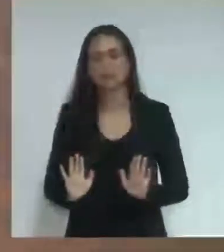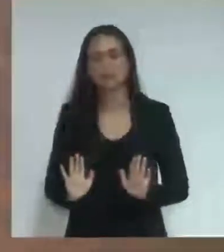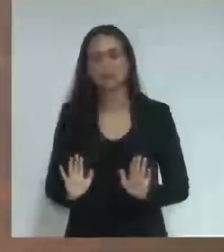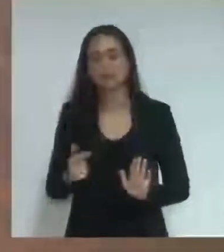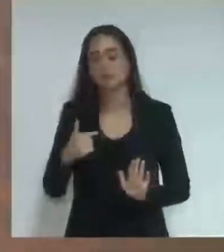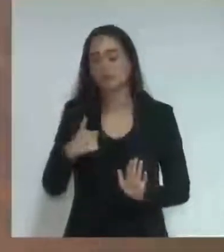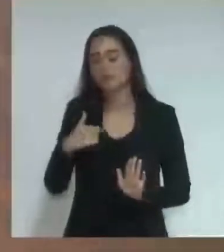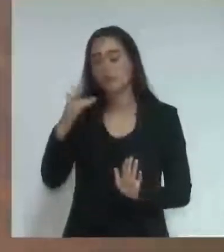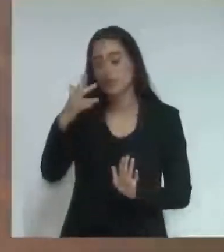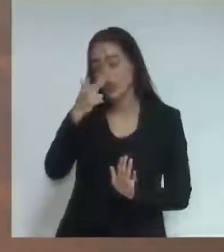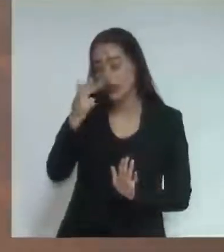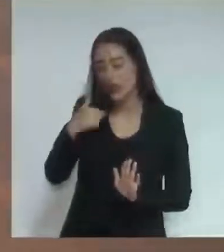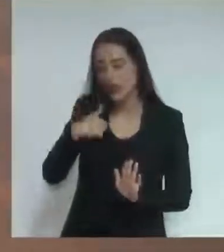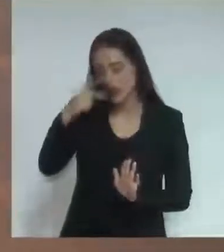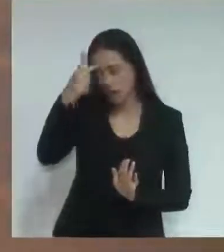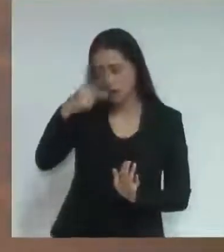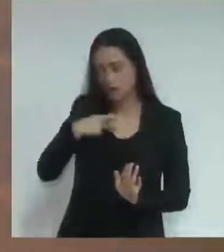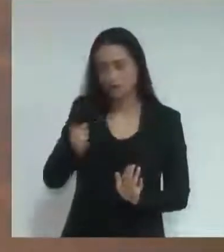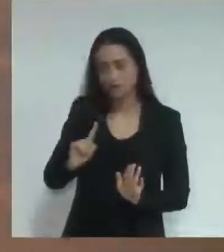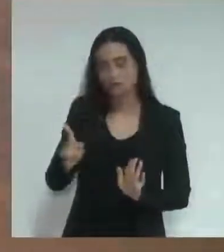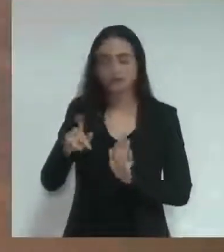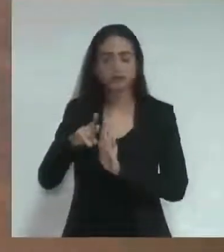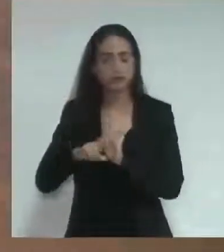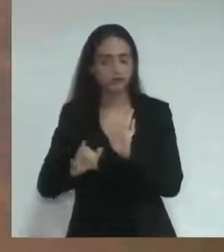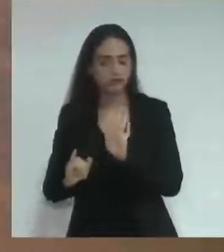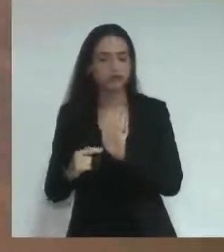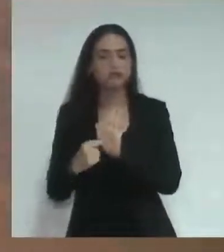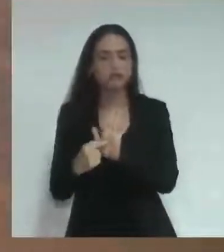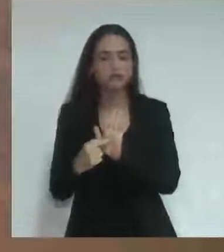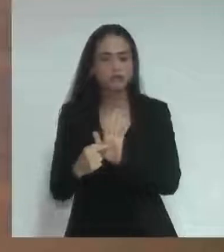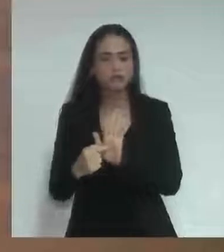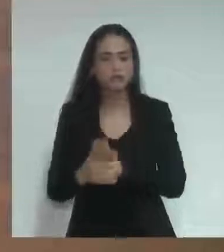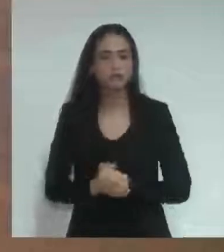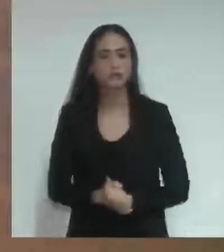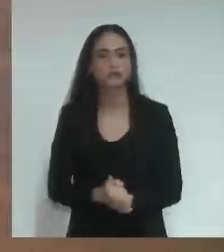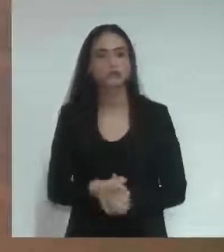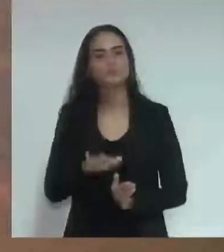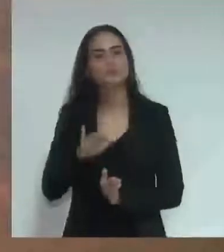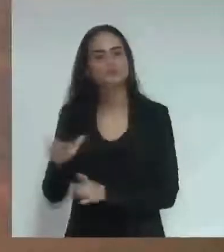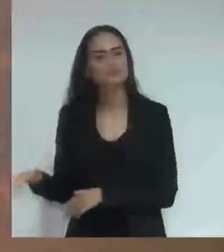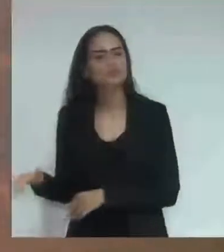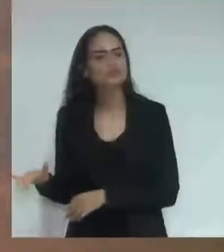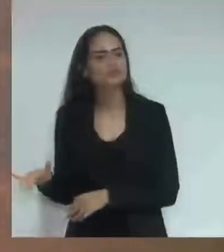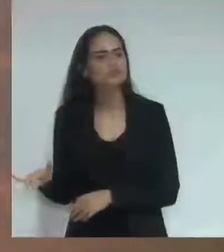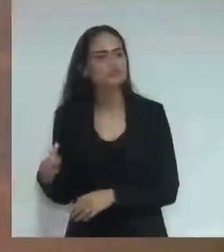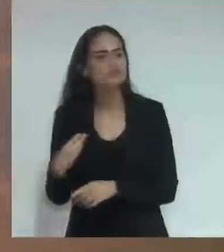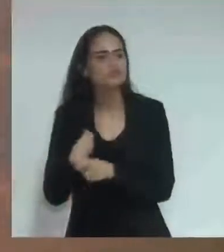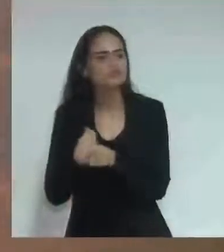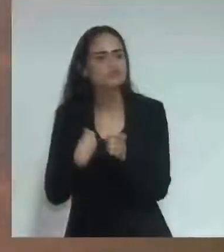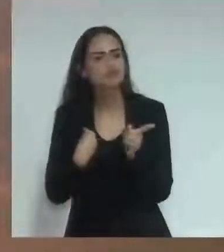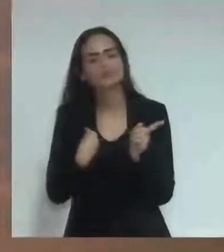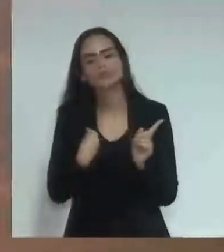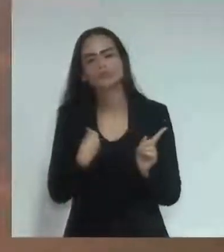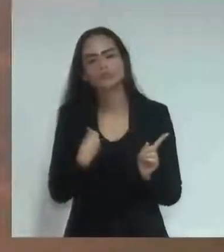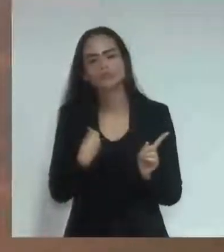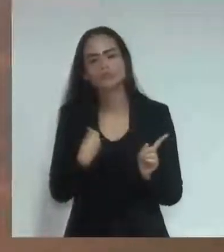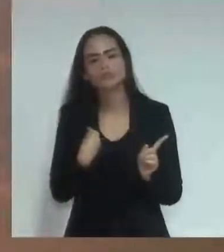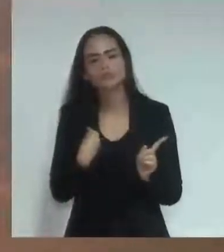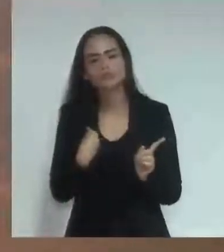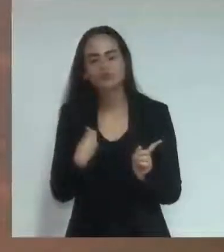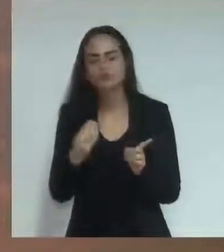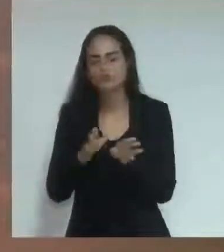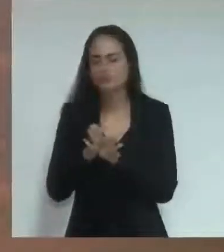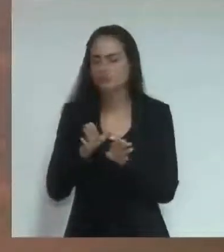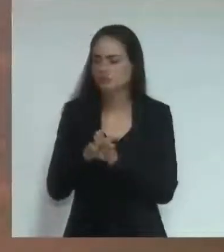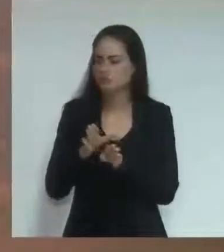pode. Eu não estou vendo aqui os membros do Conselho Municipal de Saúde, falaram que estariam aqui presentes, os membros expulsos,